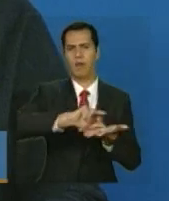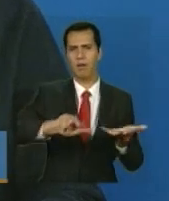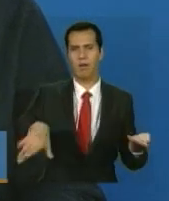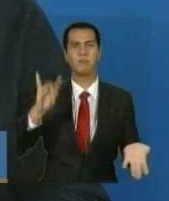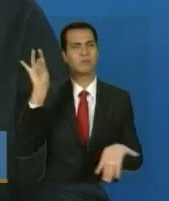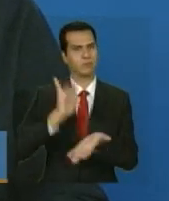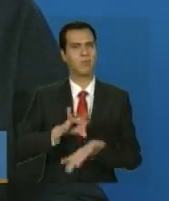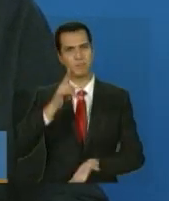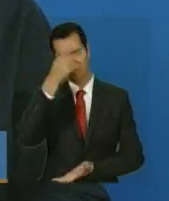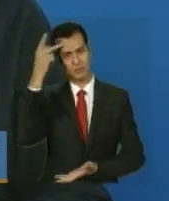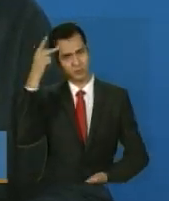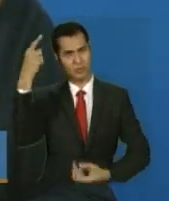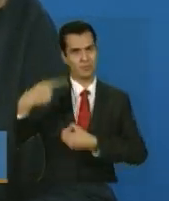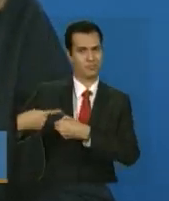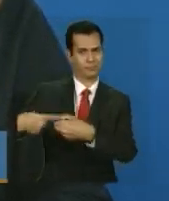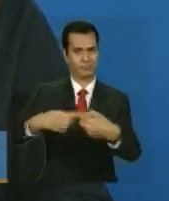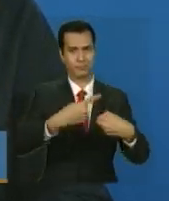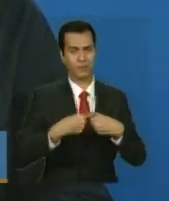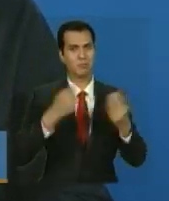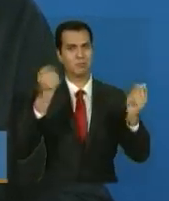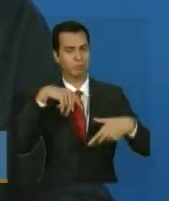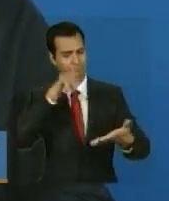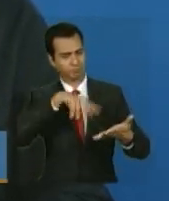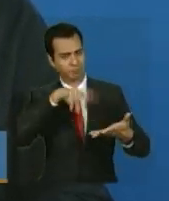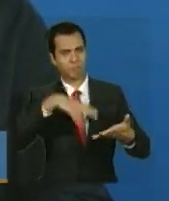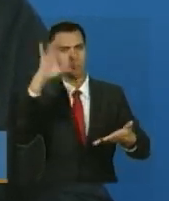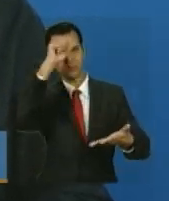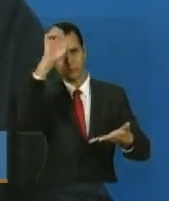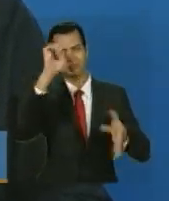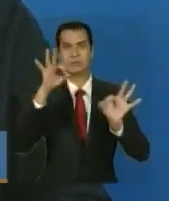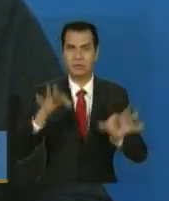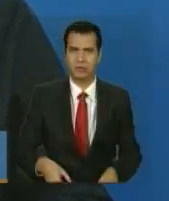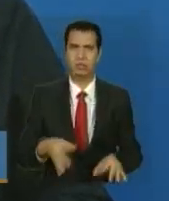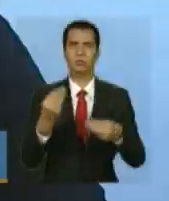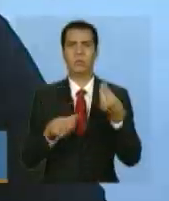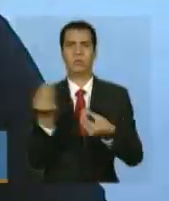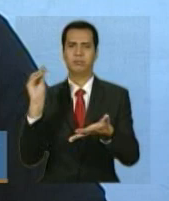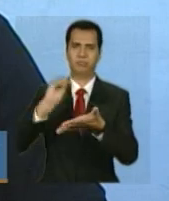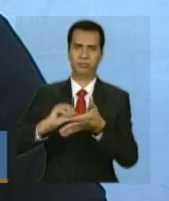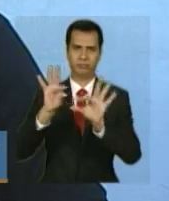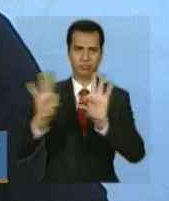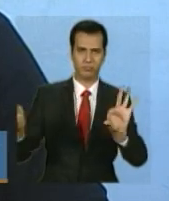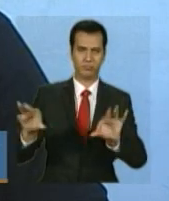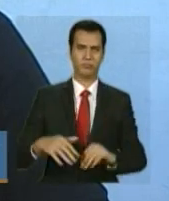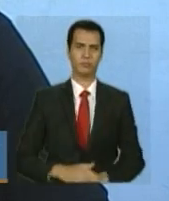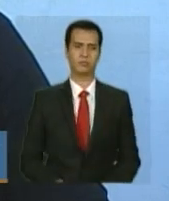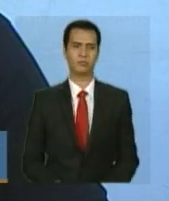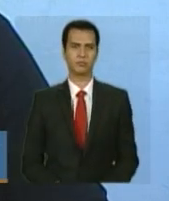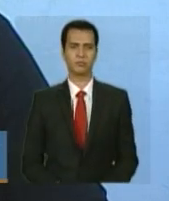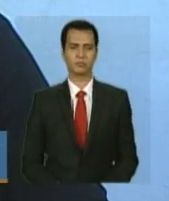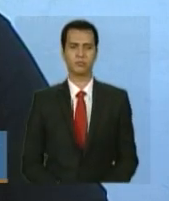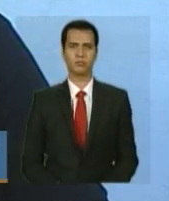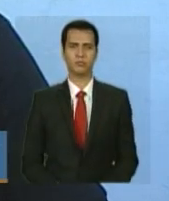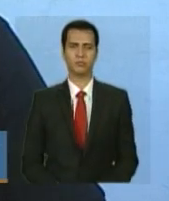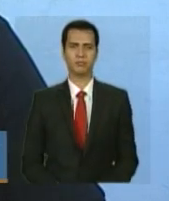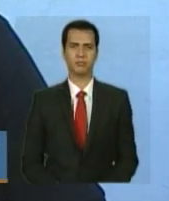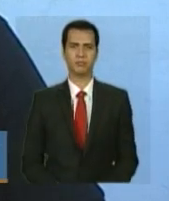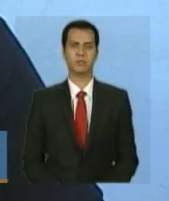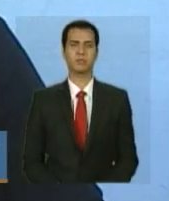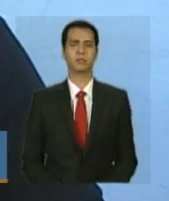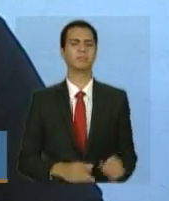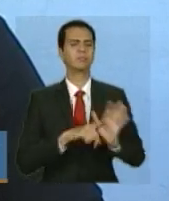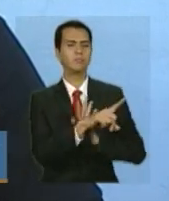capacitar o gestor municipal para o correto preenchimento desse campo. Ok, obrigada. Tânia, o parceiro